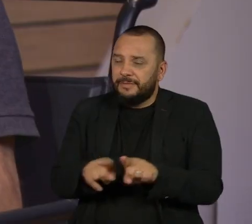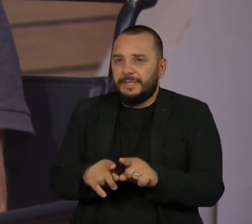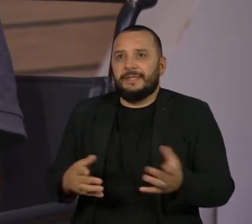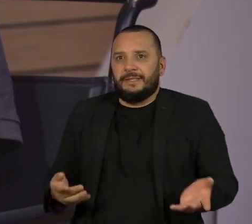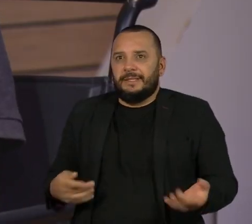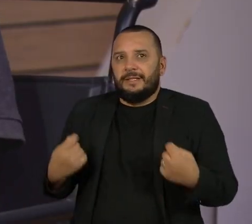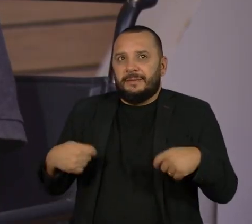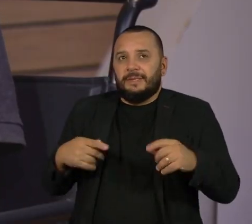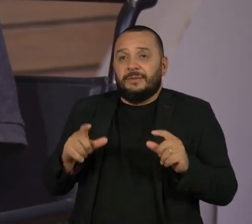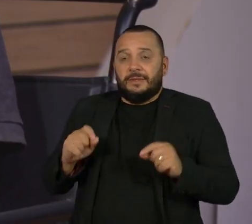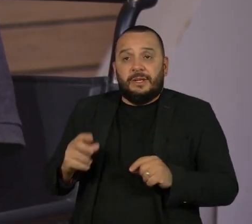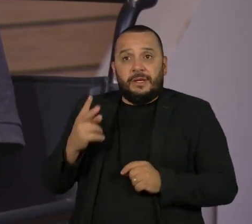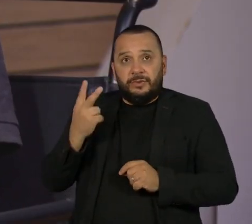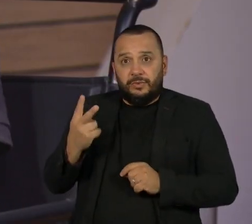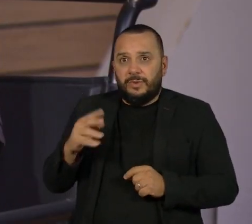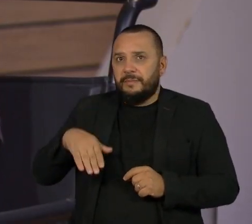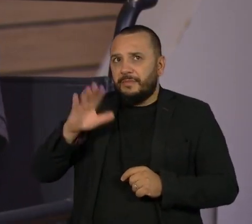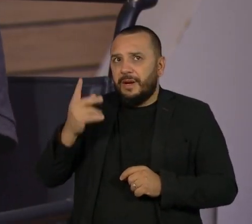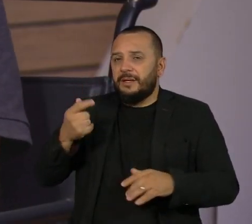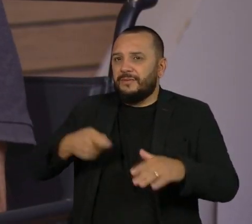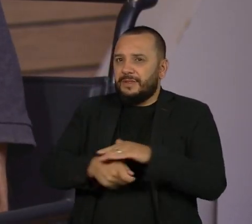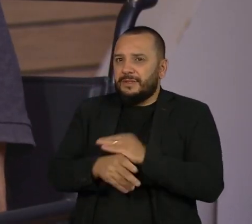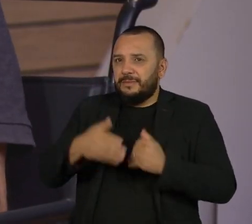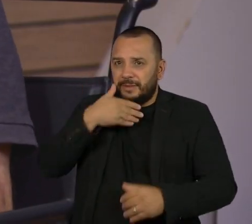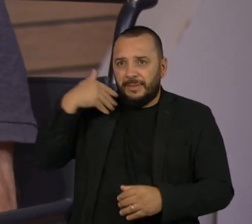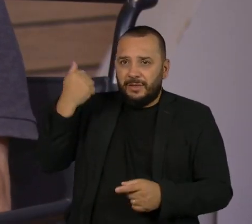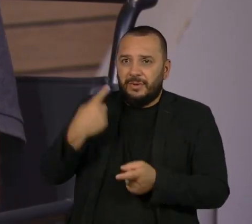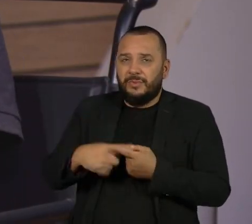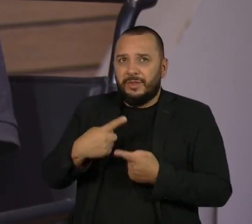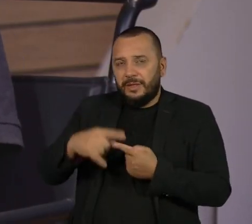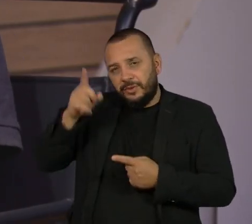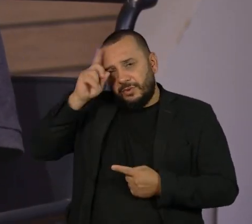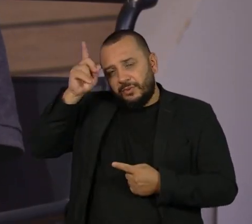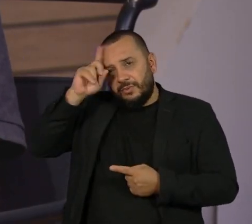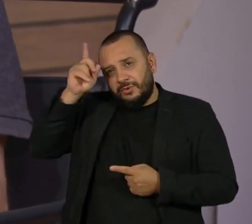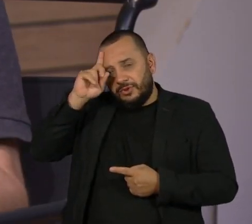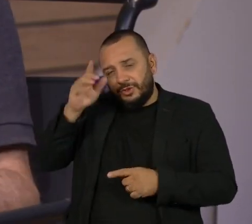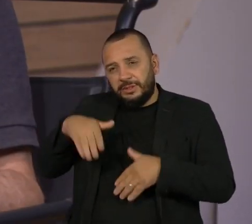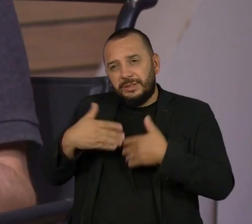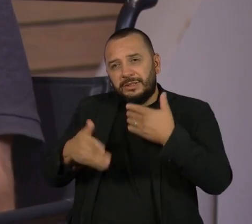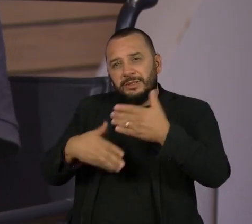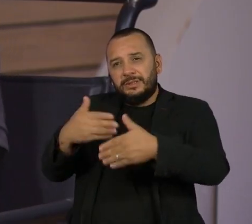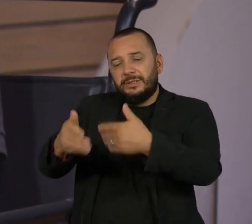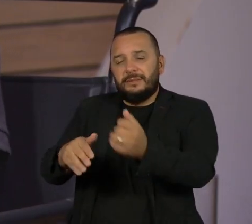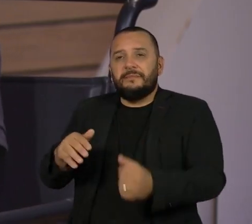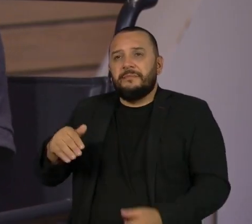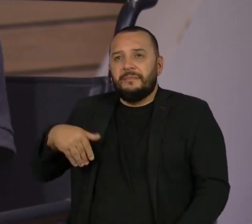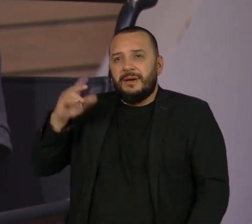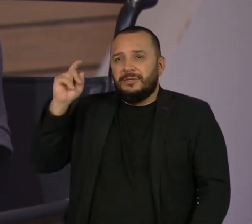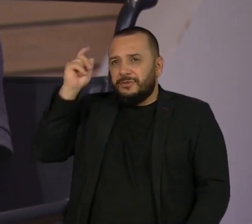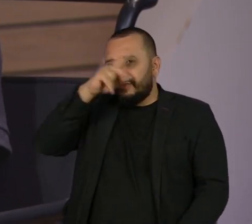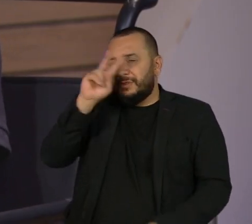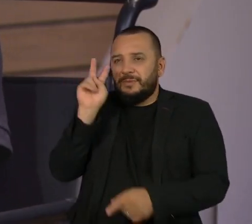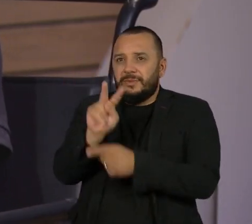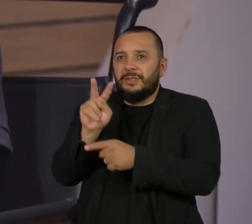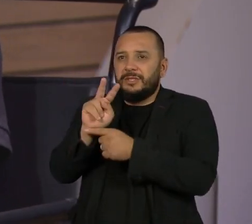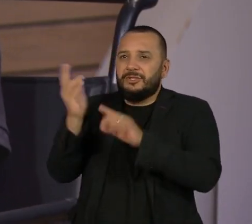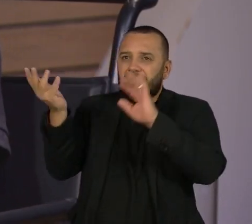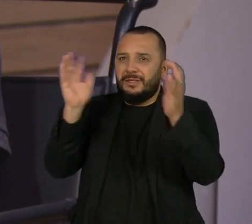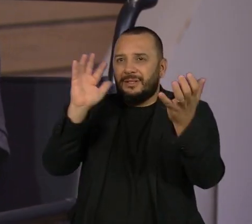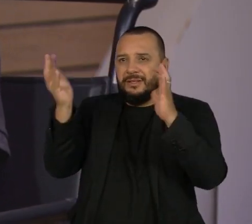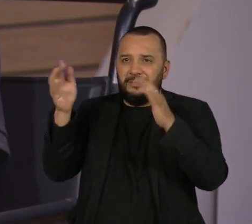duas. Quanto mais financiamento, melhor, porque a cada dia que passa, fica mais caro você combater os efeitos dessas